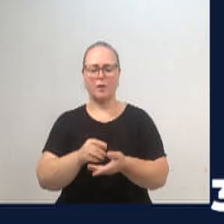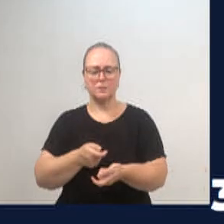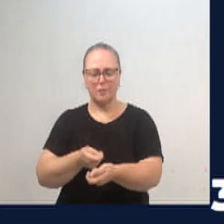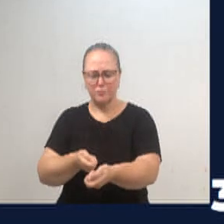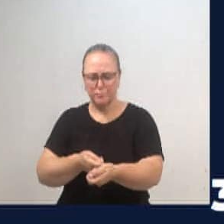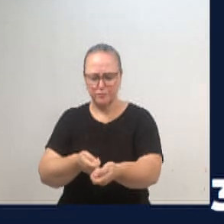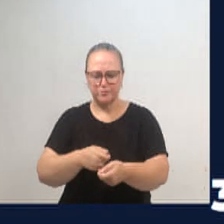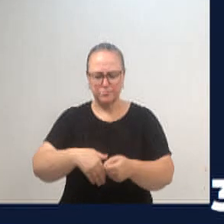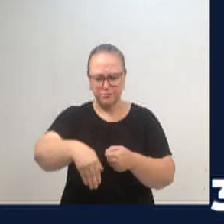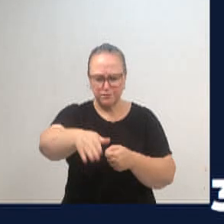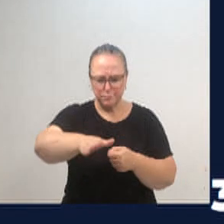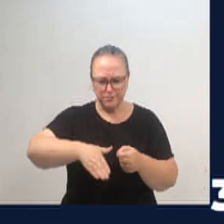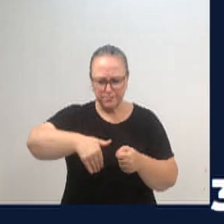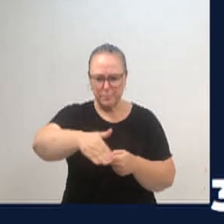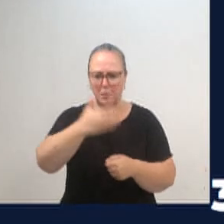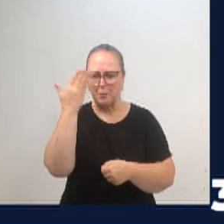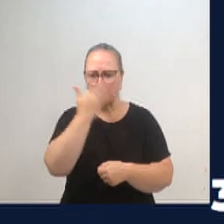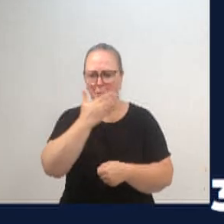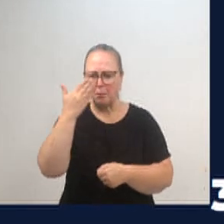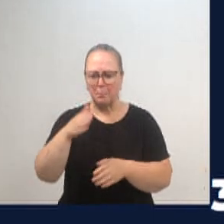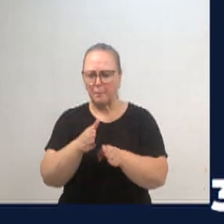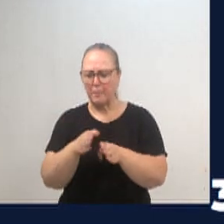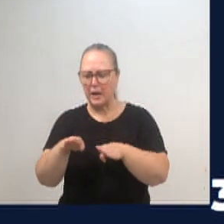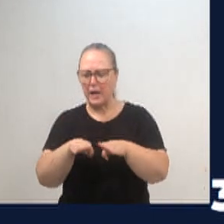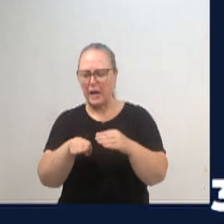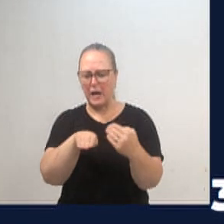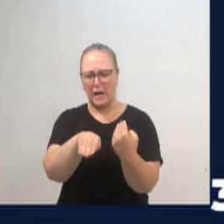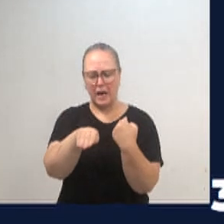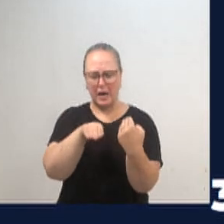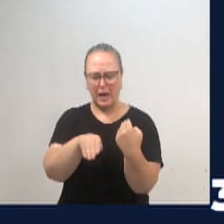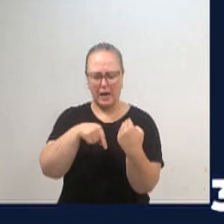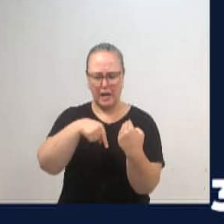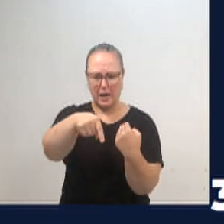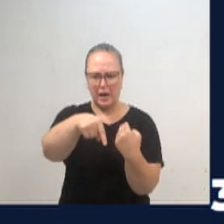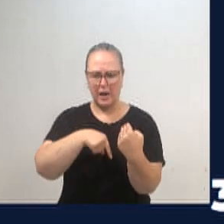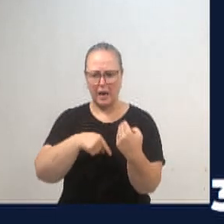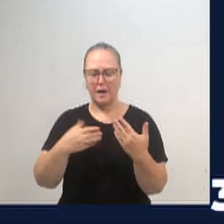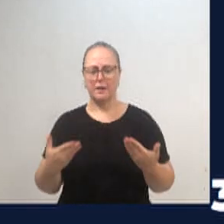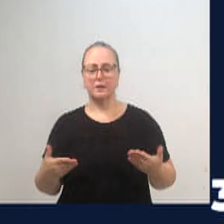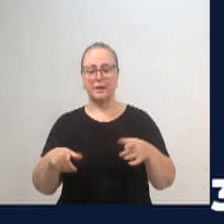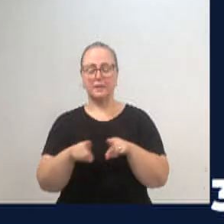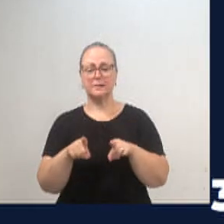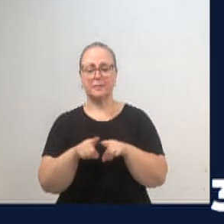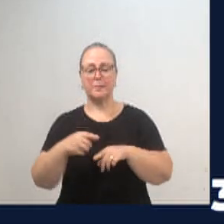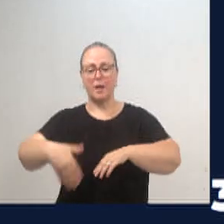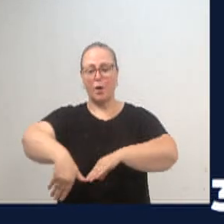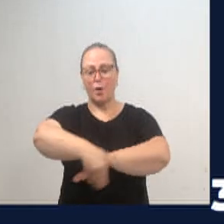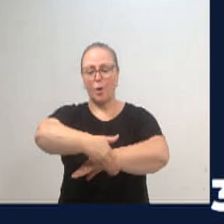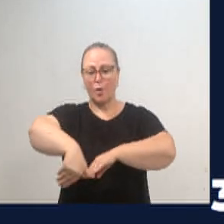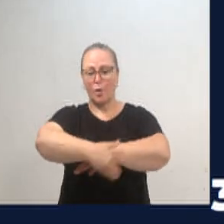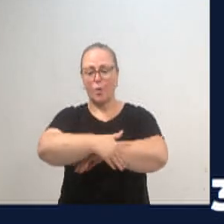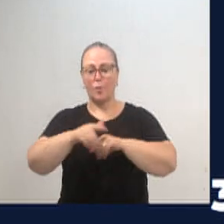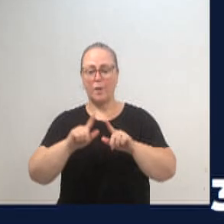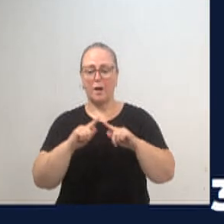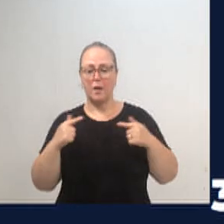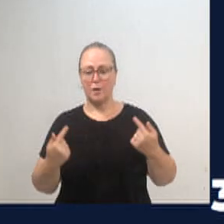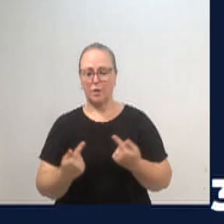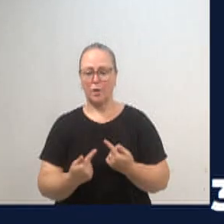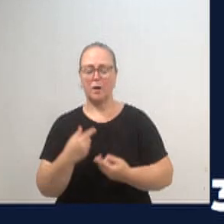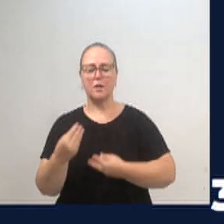pedestre apagada, questão de recapear a Rua da Glória, é